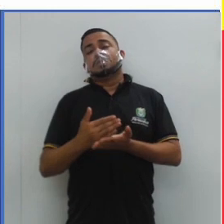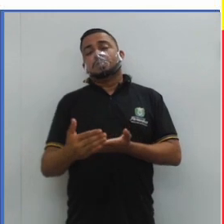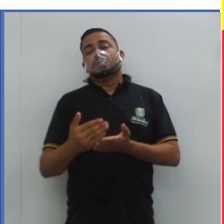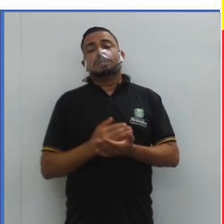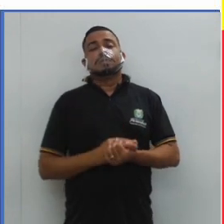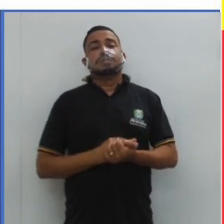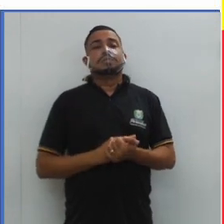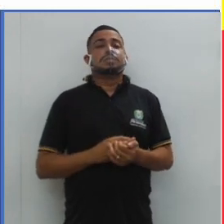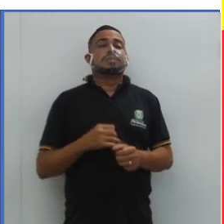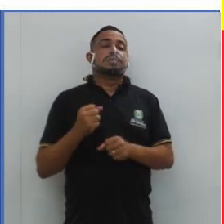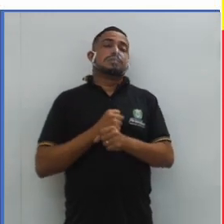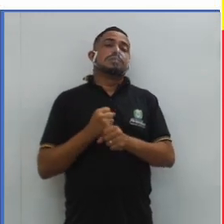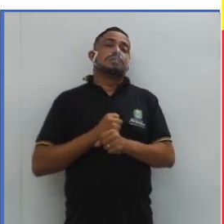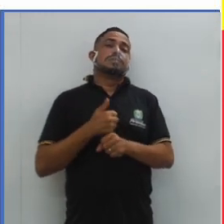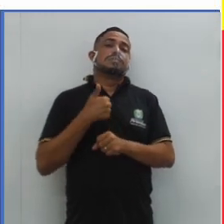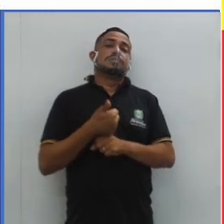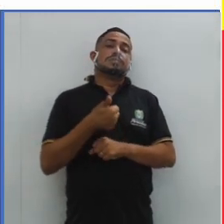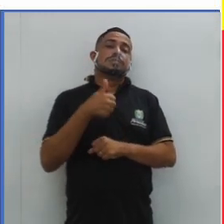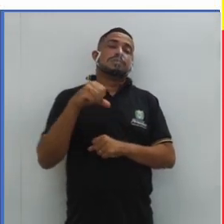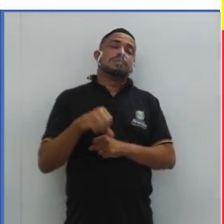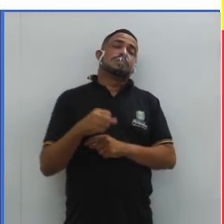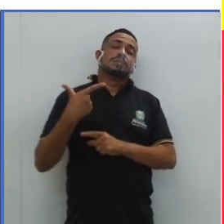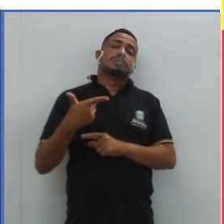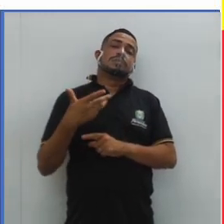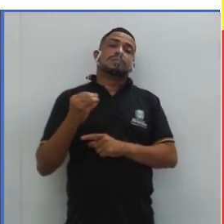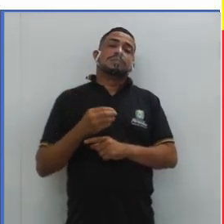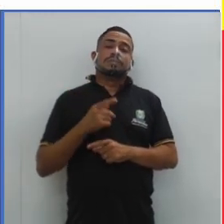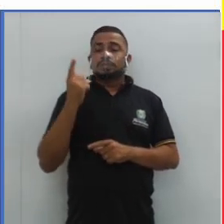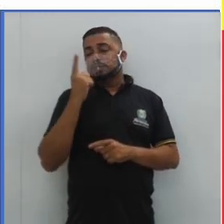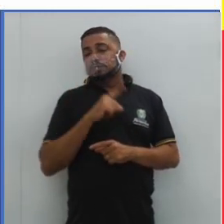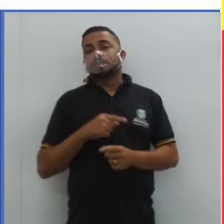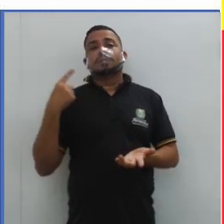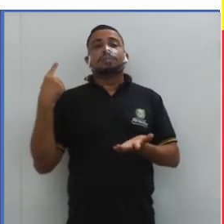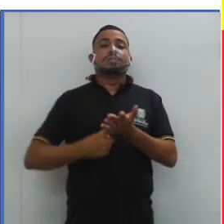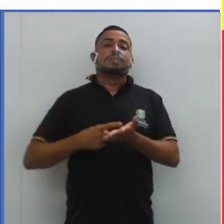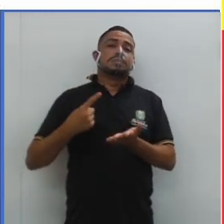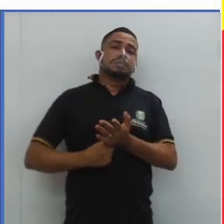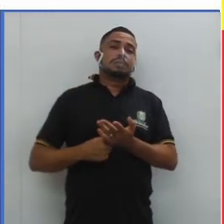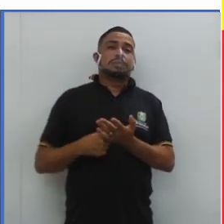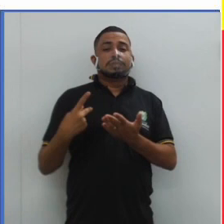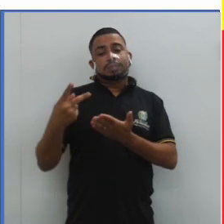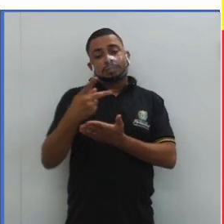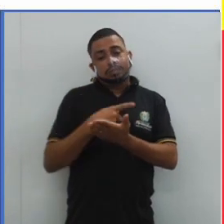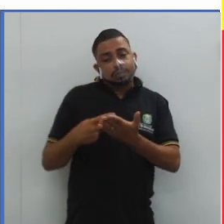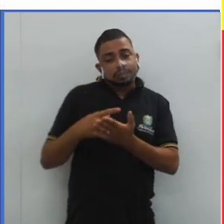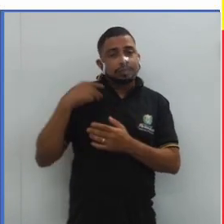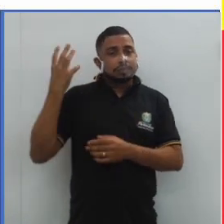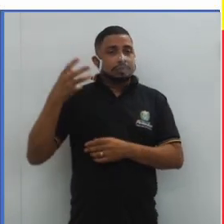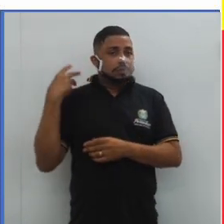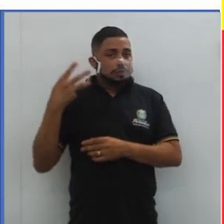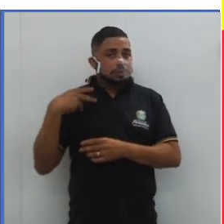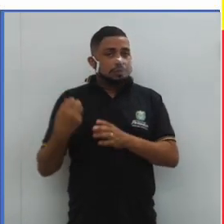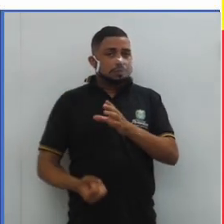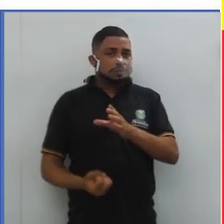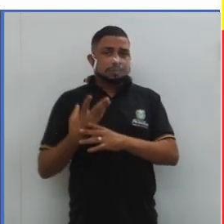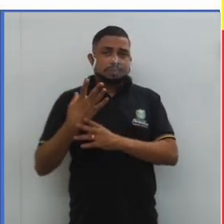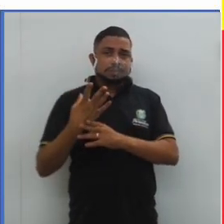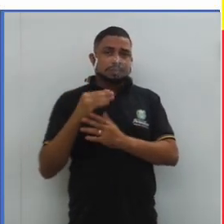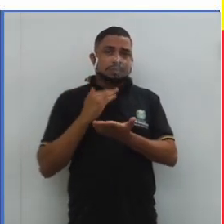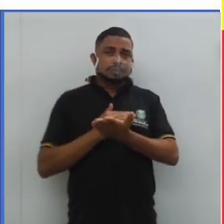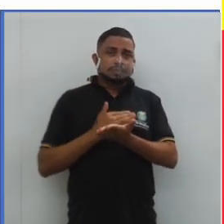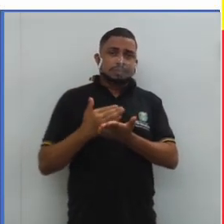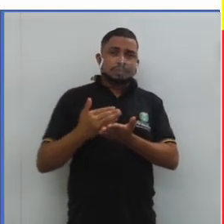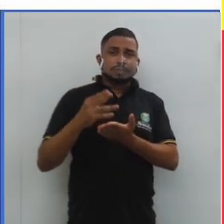da década de 1920, as primeiras câmeras filmadoras capazes de registrar imagens e som foram